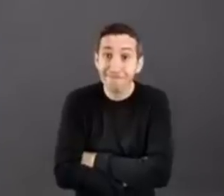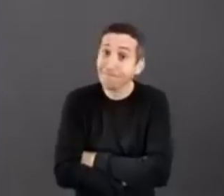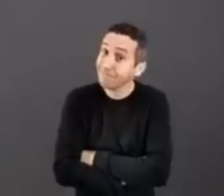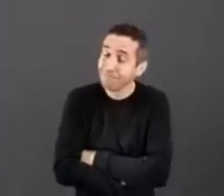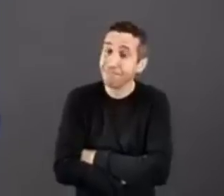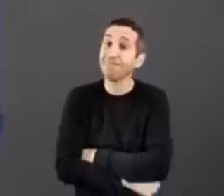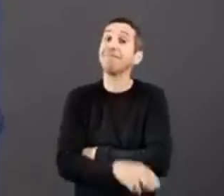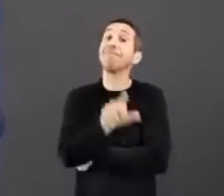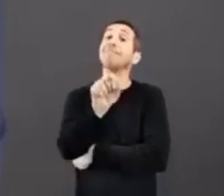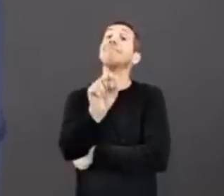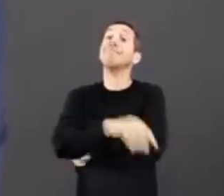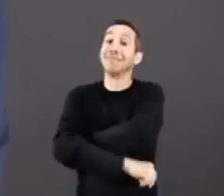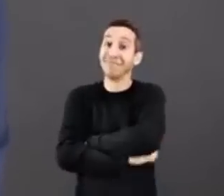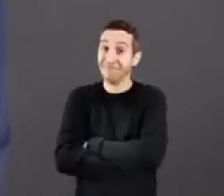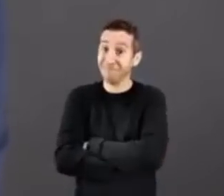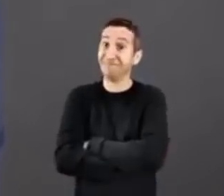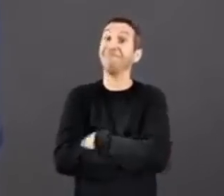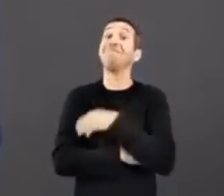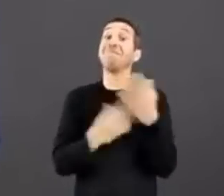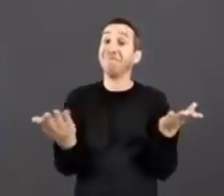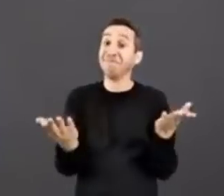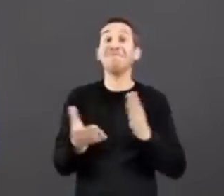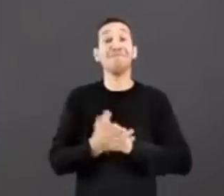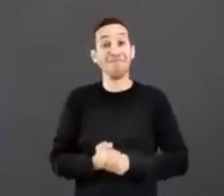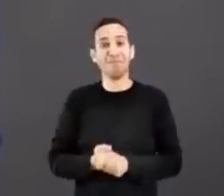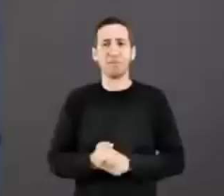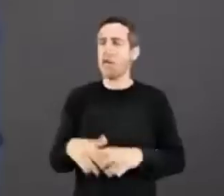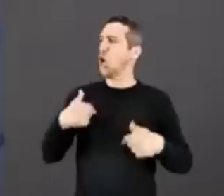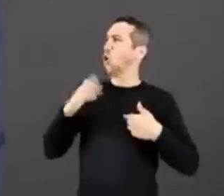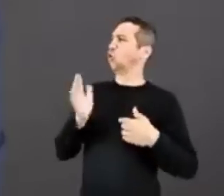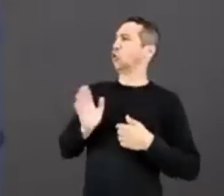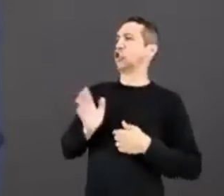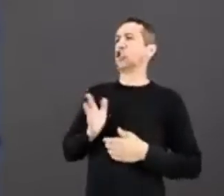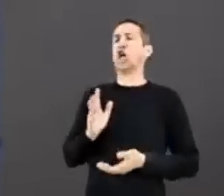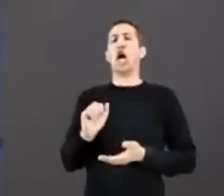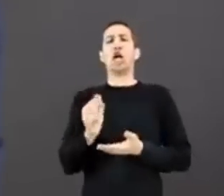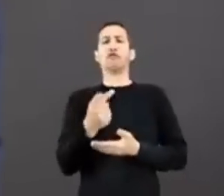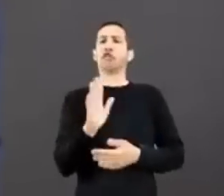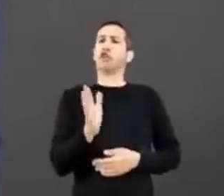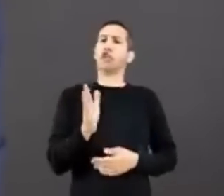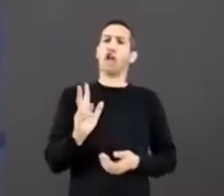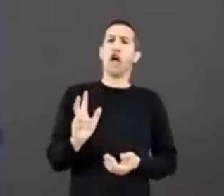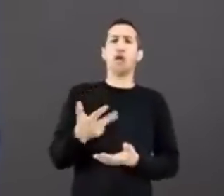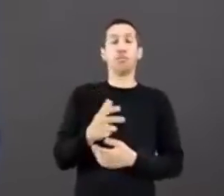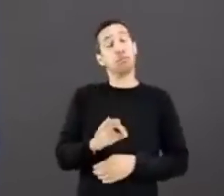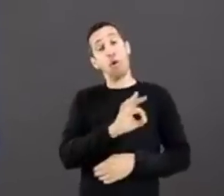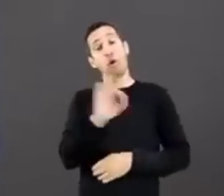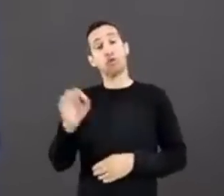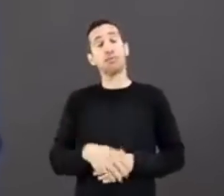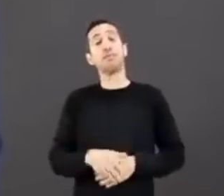sua decisão e a pastora eu já sou Adventista excelente Então qual é a sua decisão como